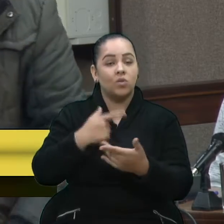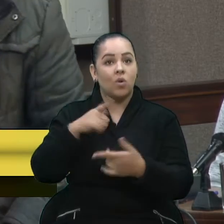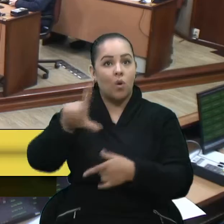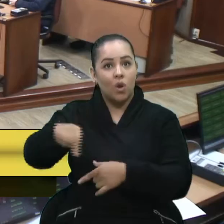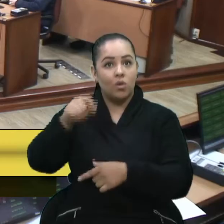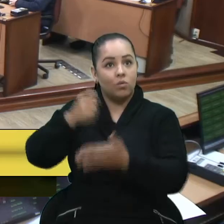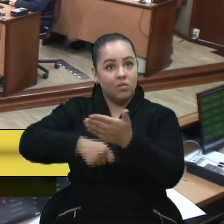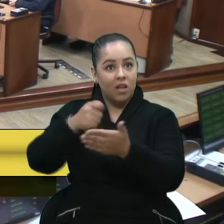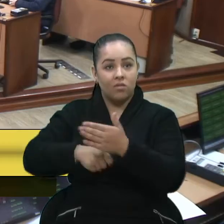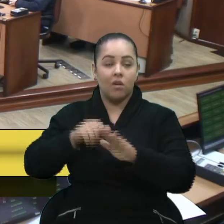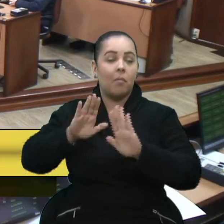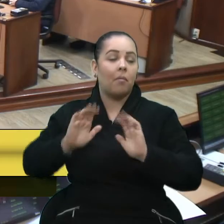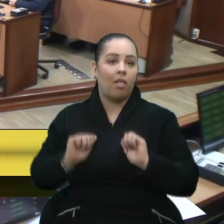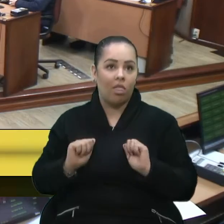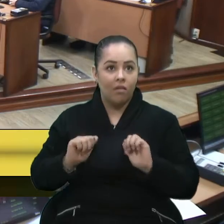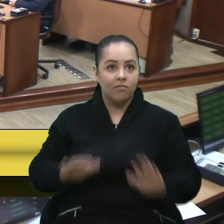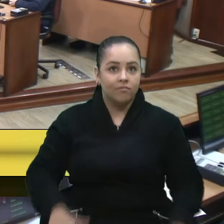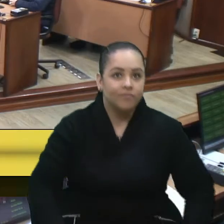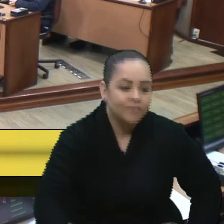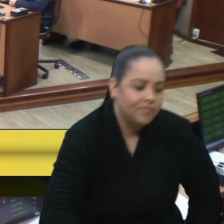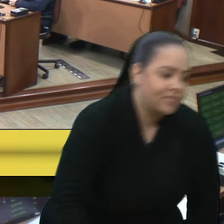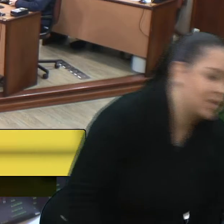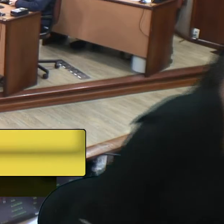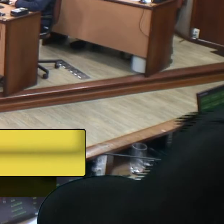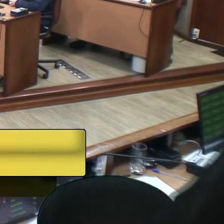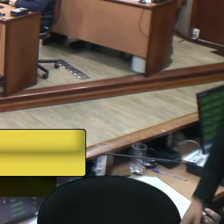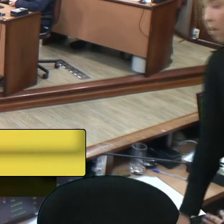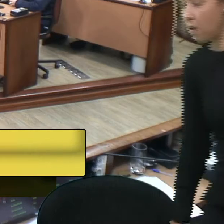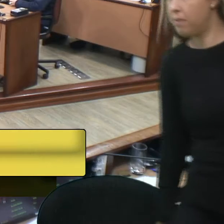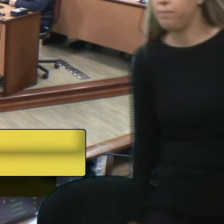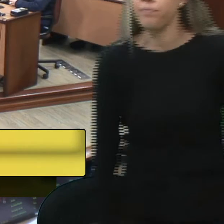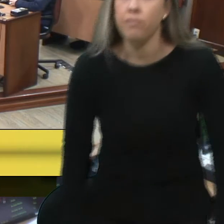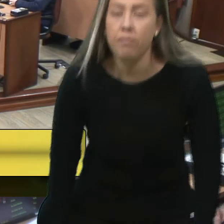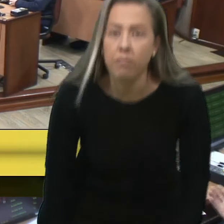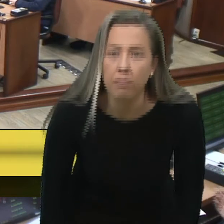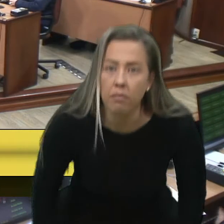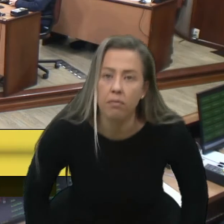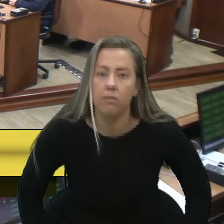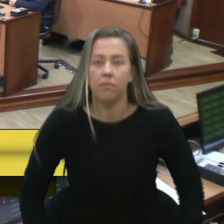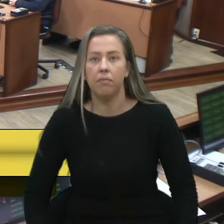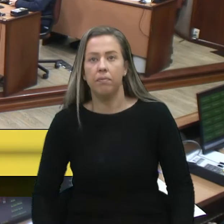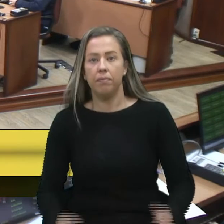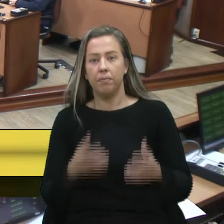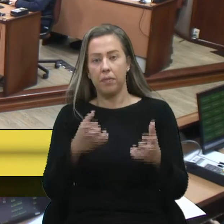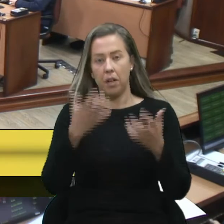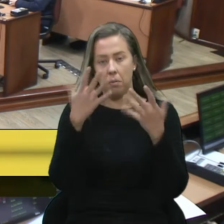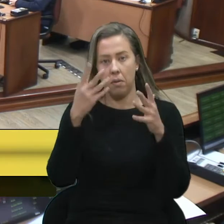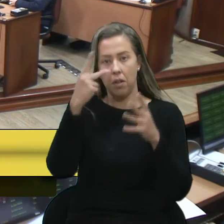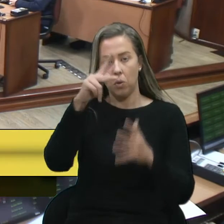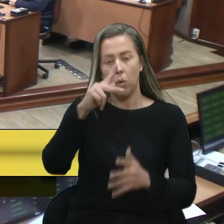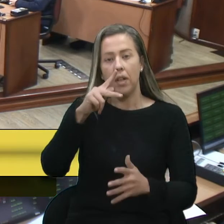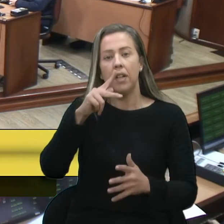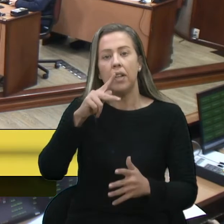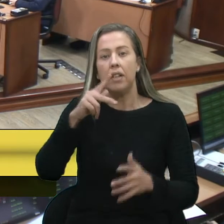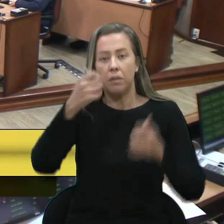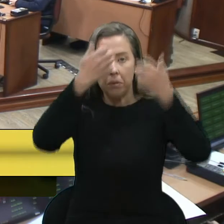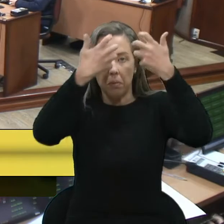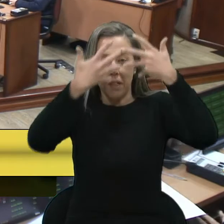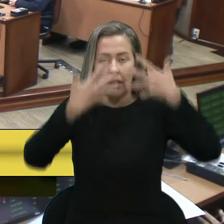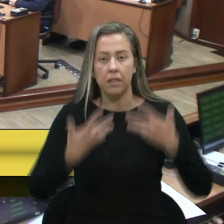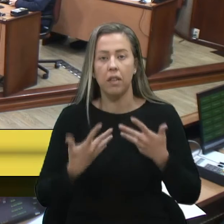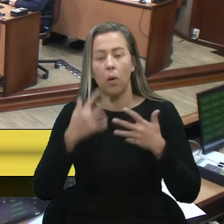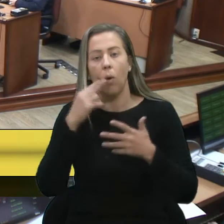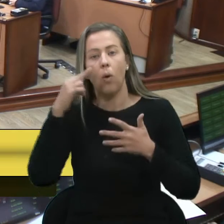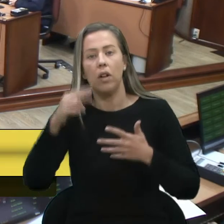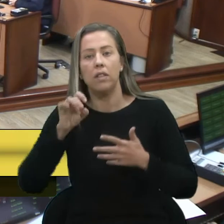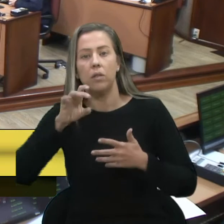vereadora. Muito obrigado, vereador. Eu acho importante parabenizar a tua fala para nós olharmos para situações que não